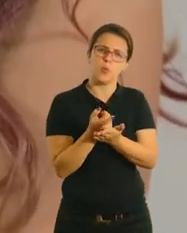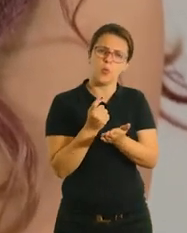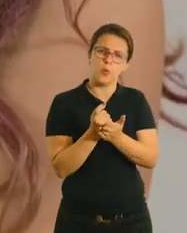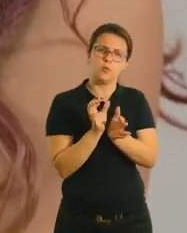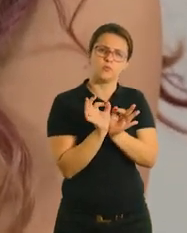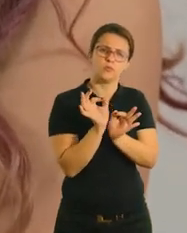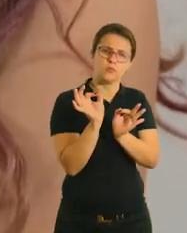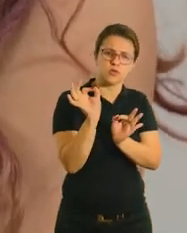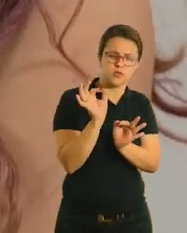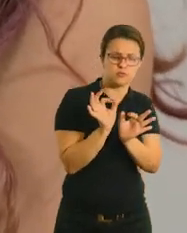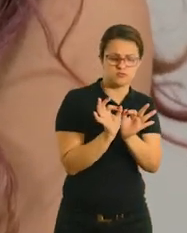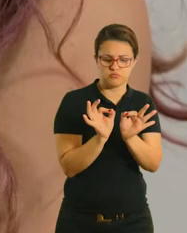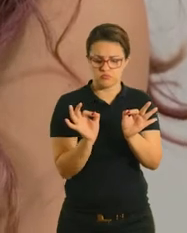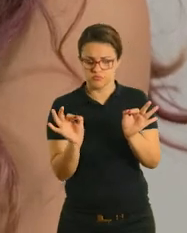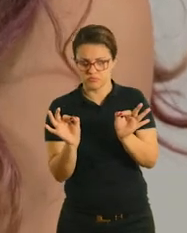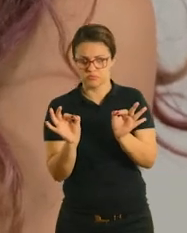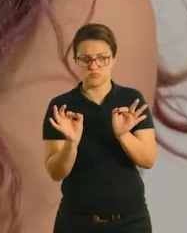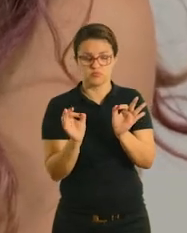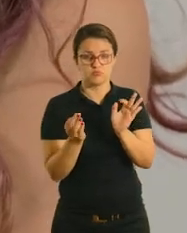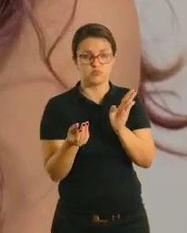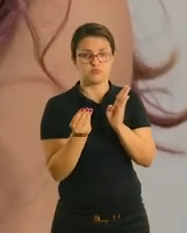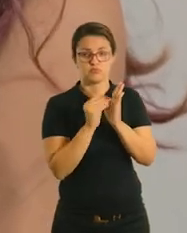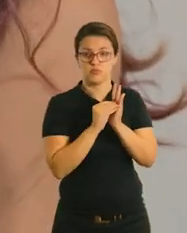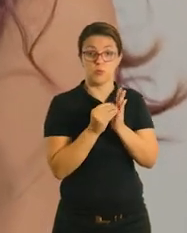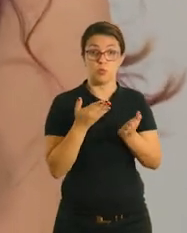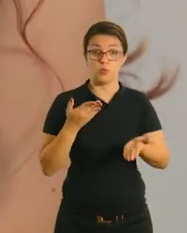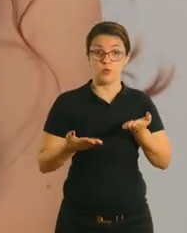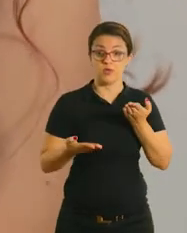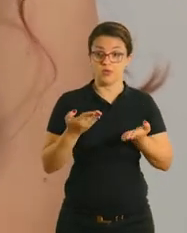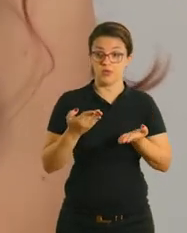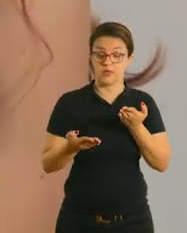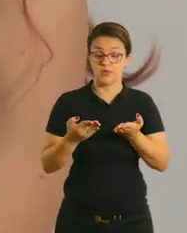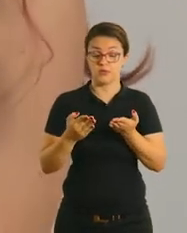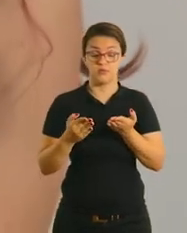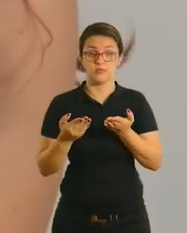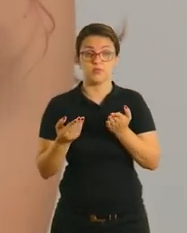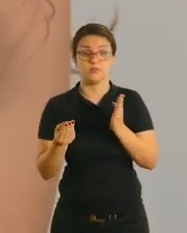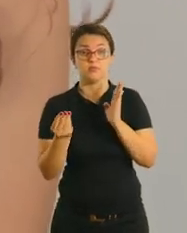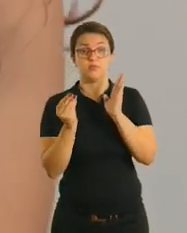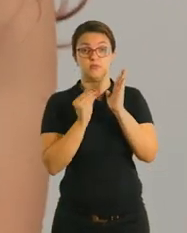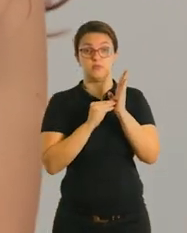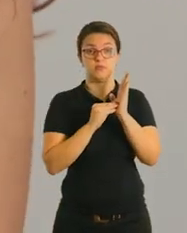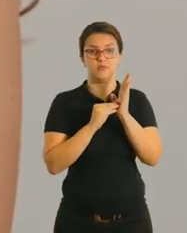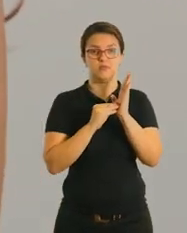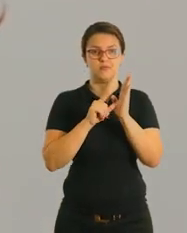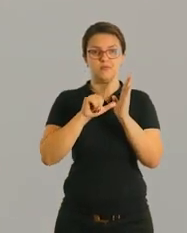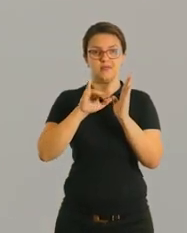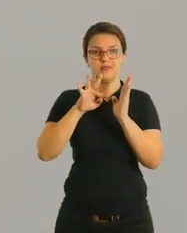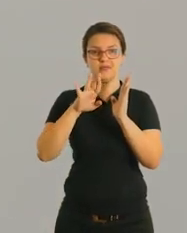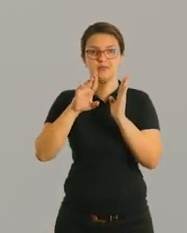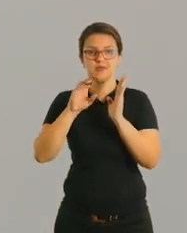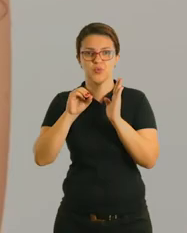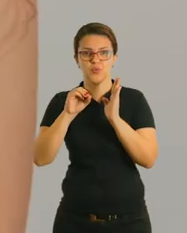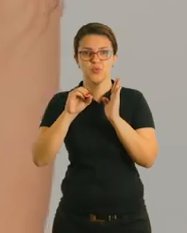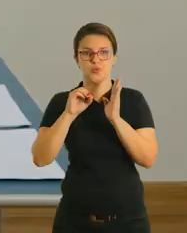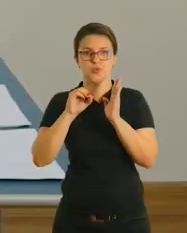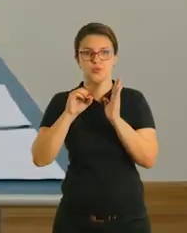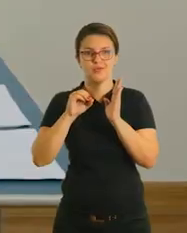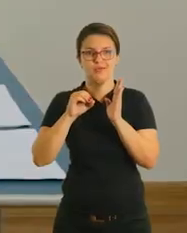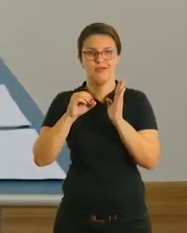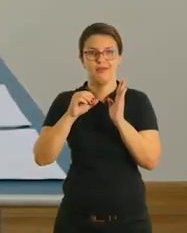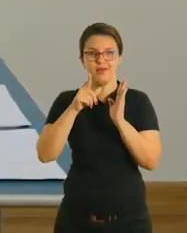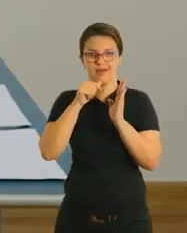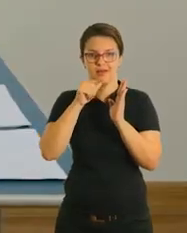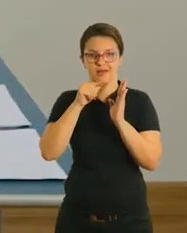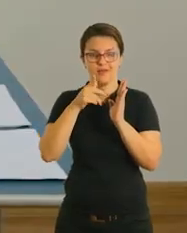nós compramos por metro, por quilo ou por litro. Podem também procurar em revistas e